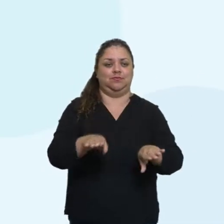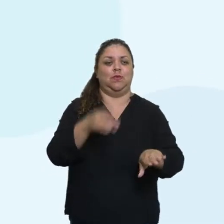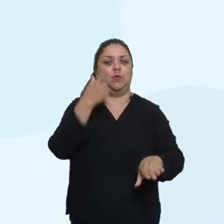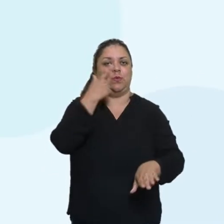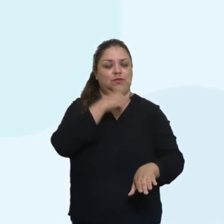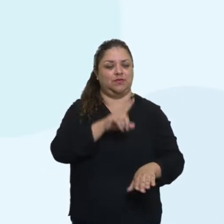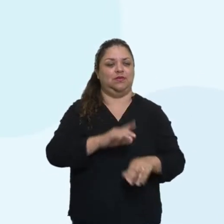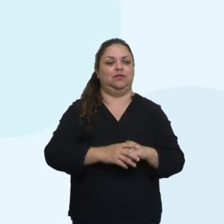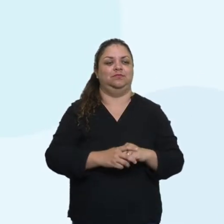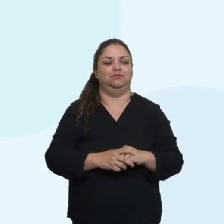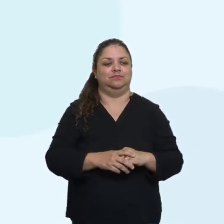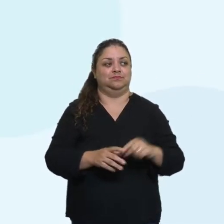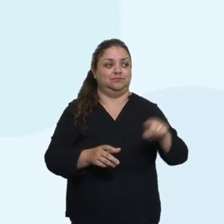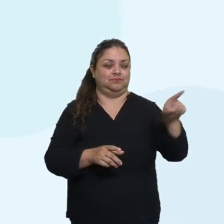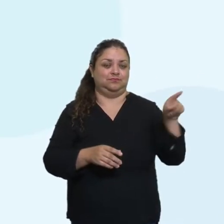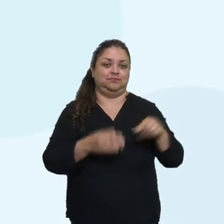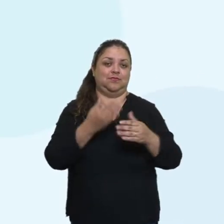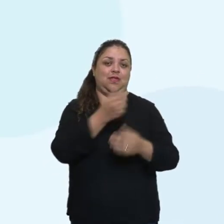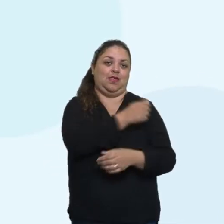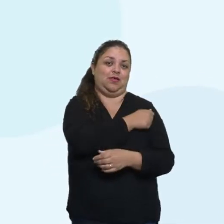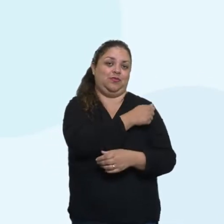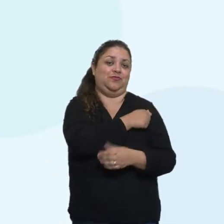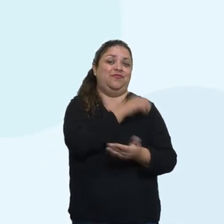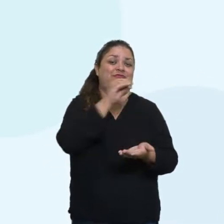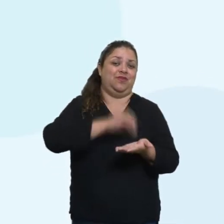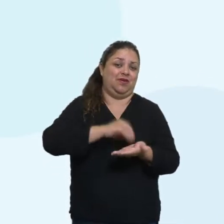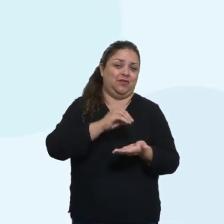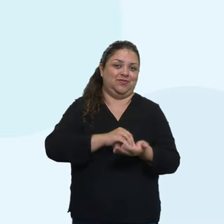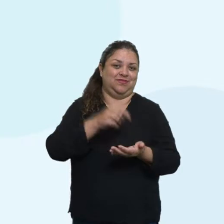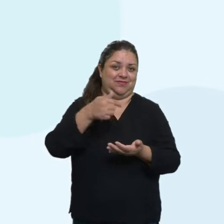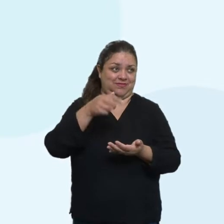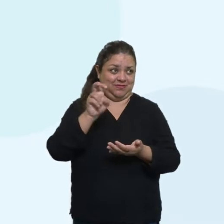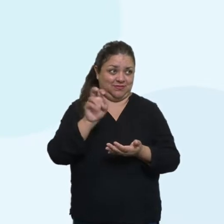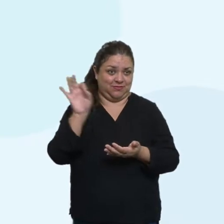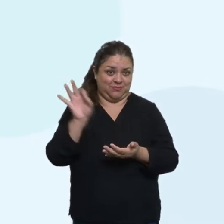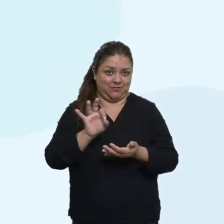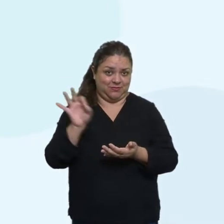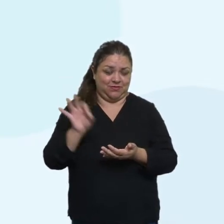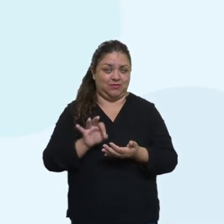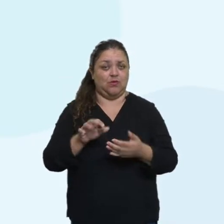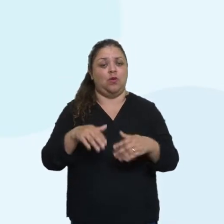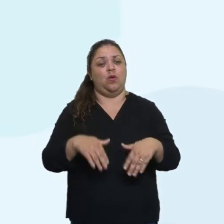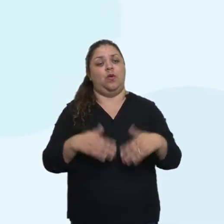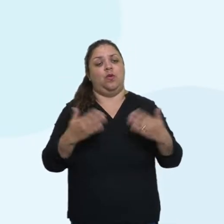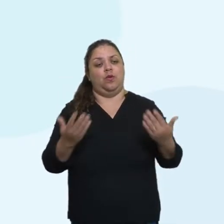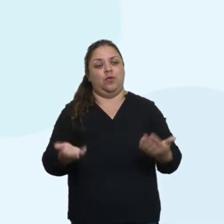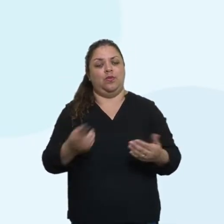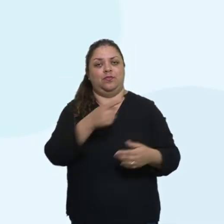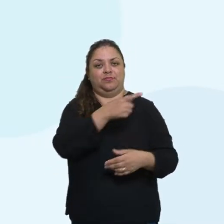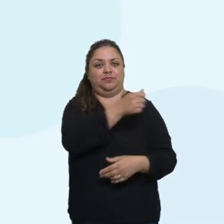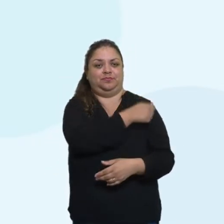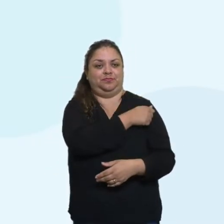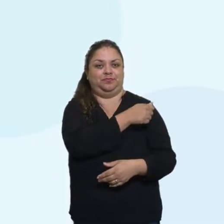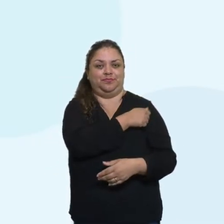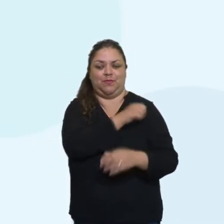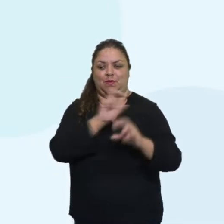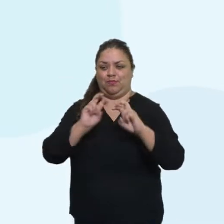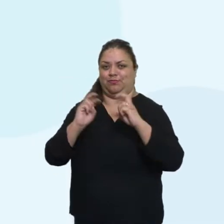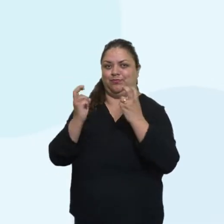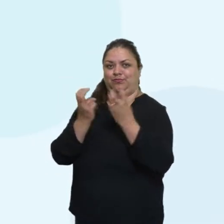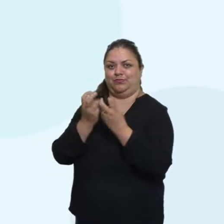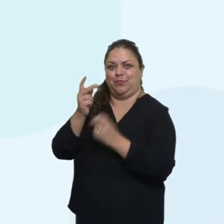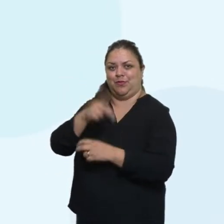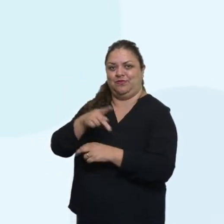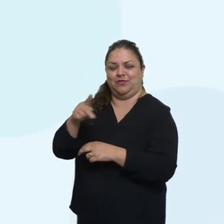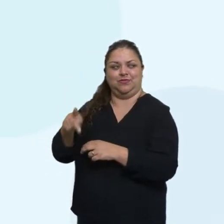alunos que não tem a Então esse 75 por cento e também aqueles alunos que no conselhos professores